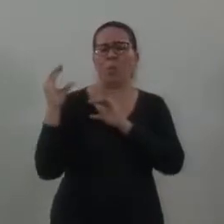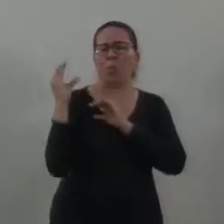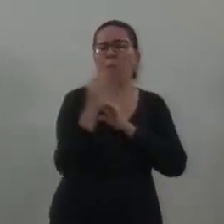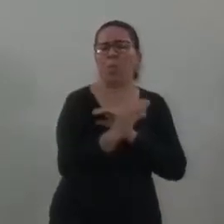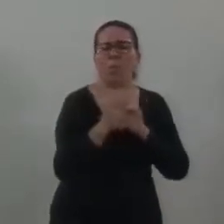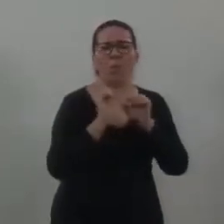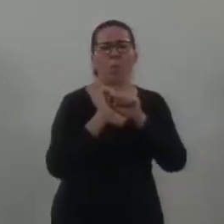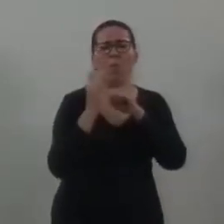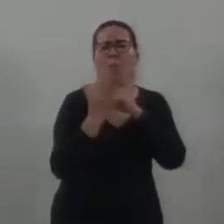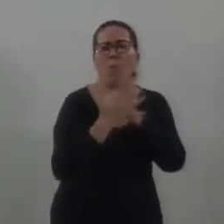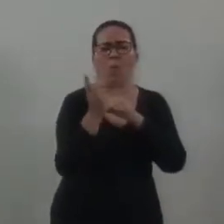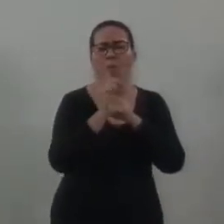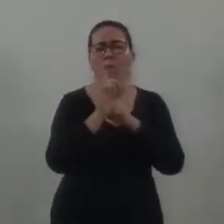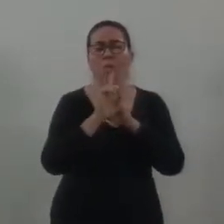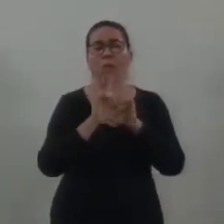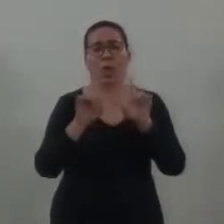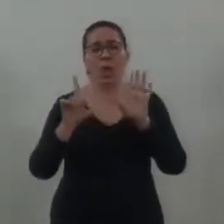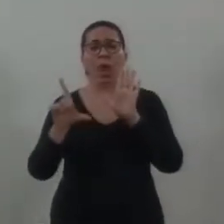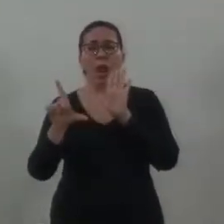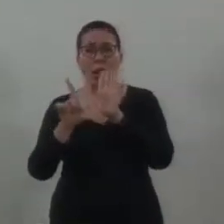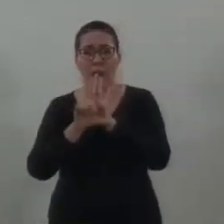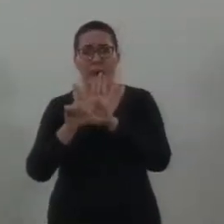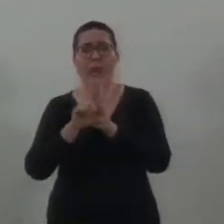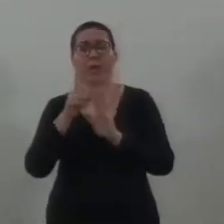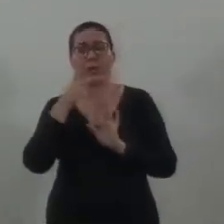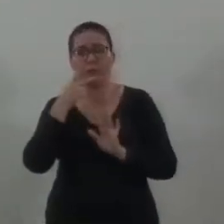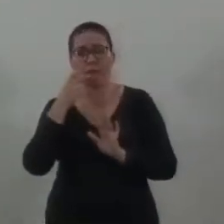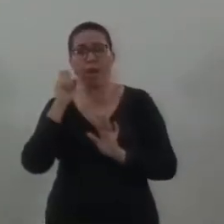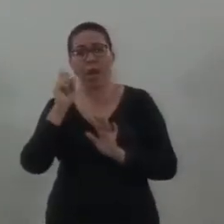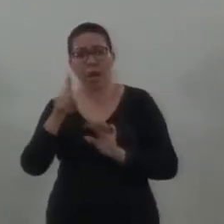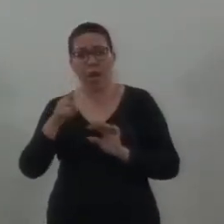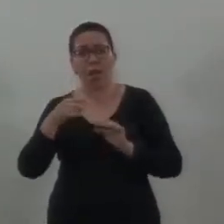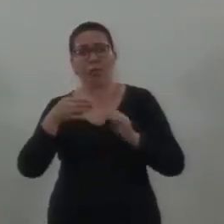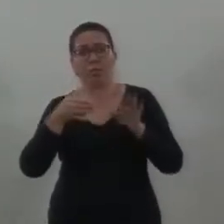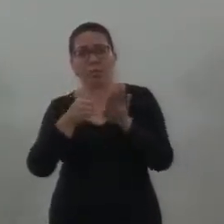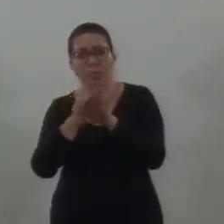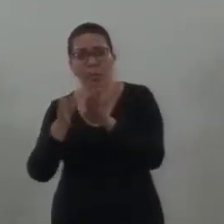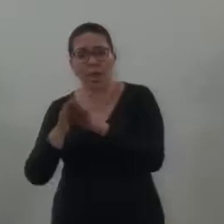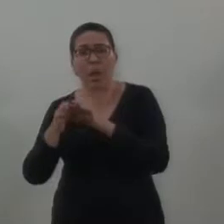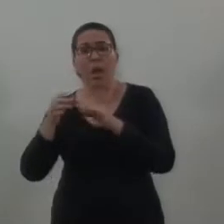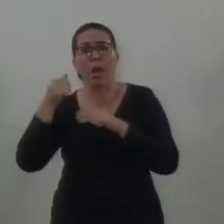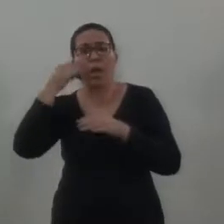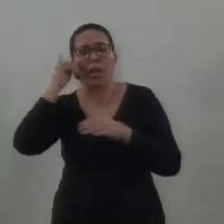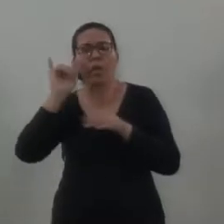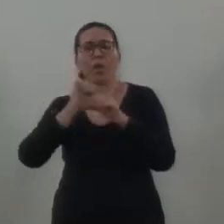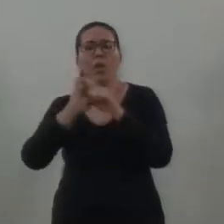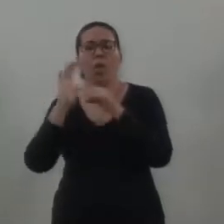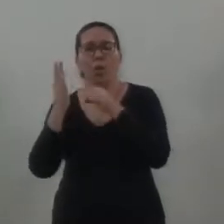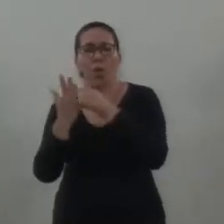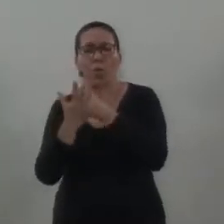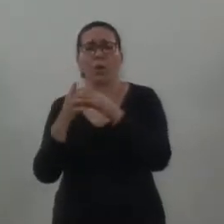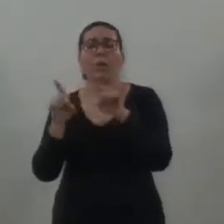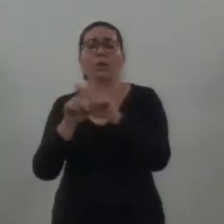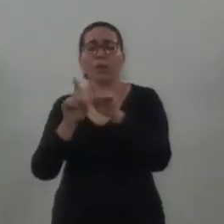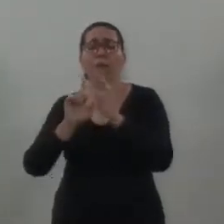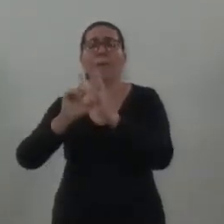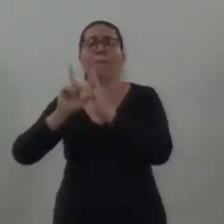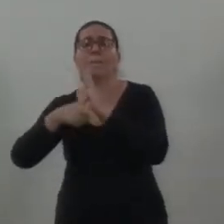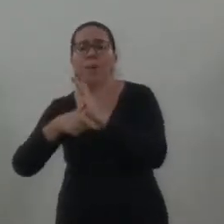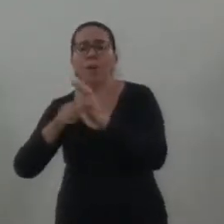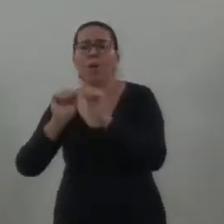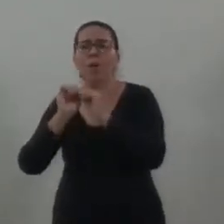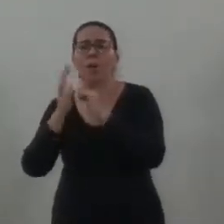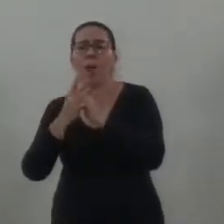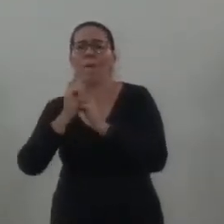mas a lei fala que é para enfrentamento à Covid e para enfrentamento às consequências da Covid. Pode